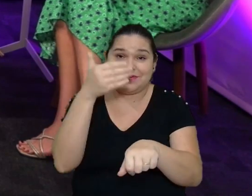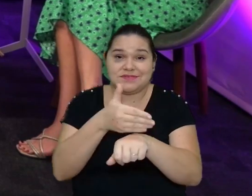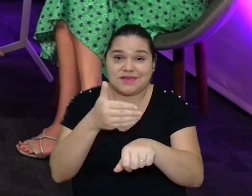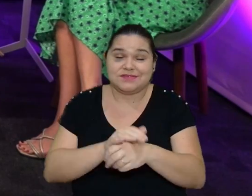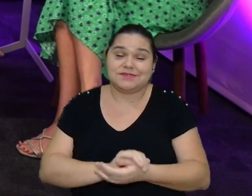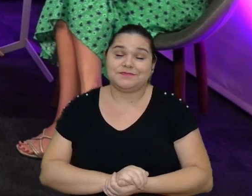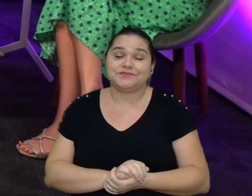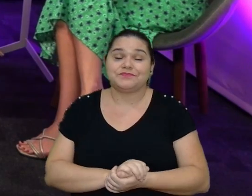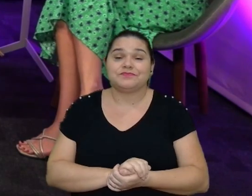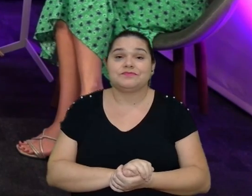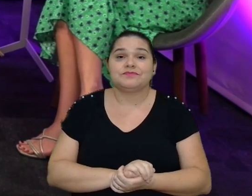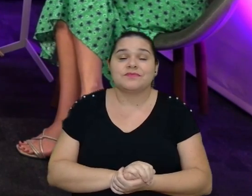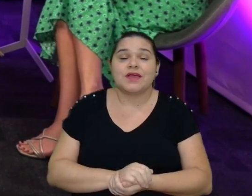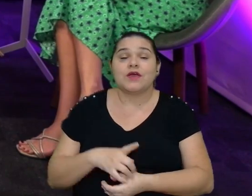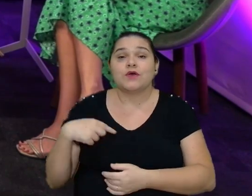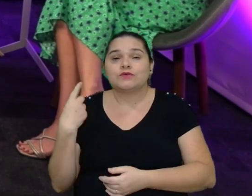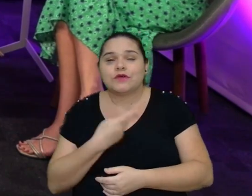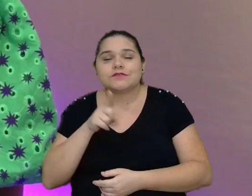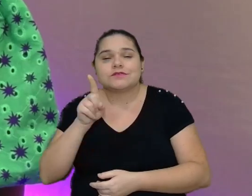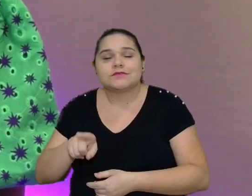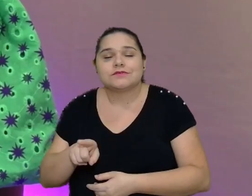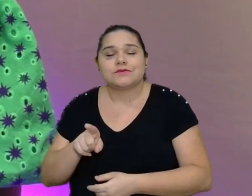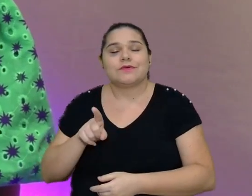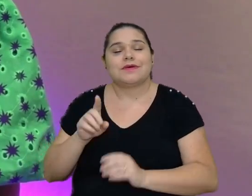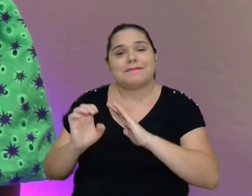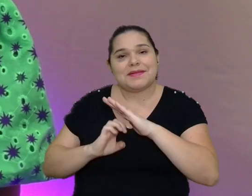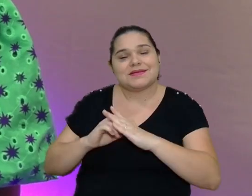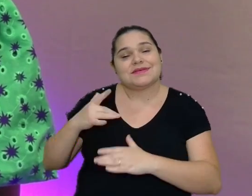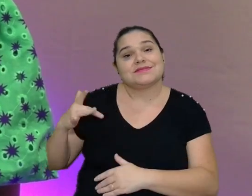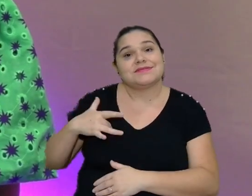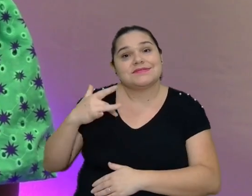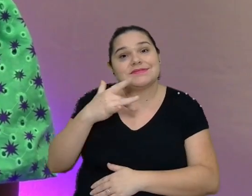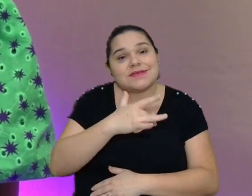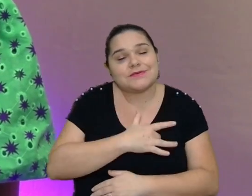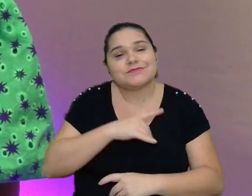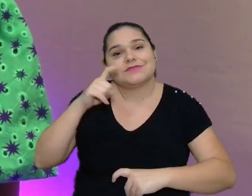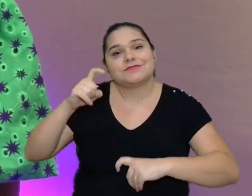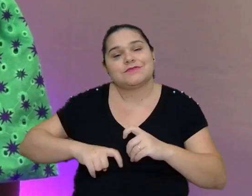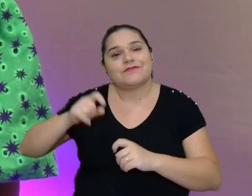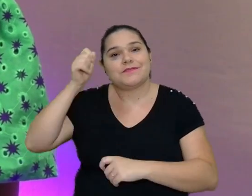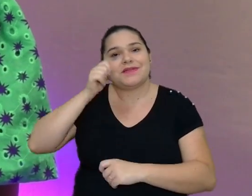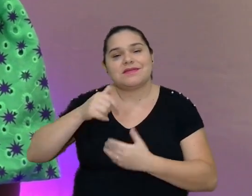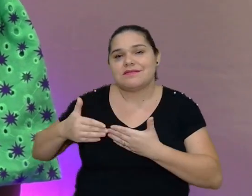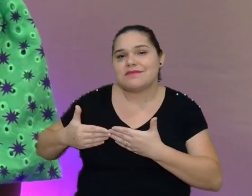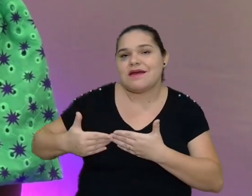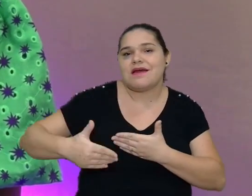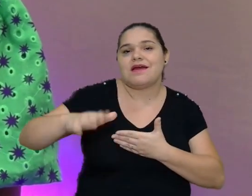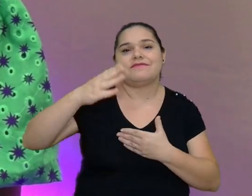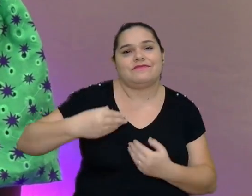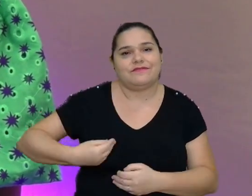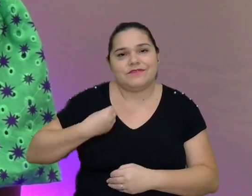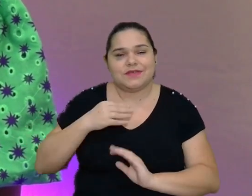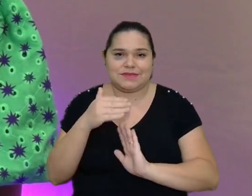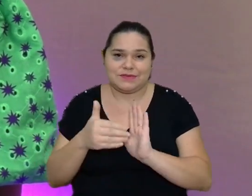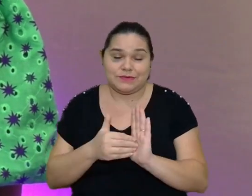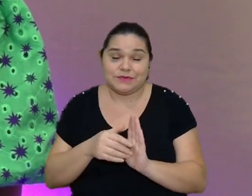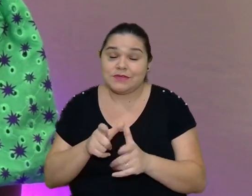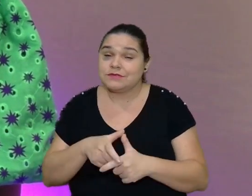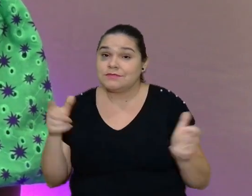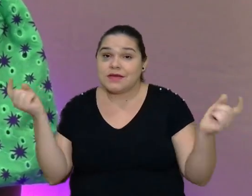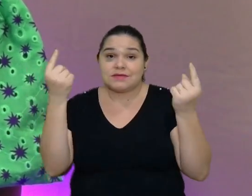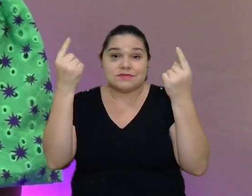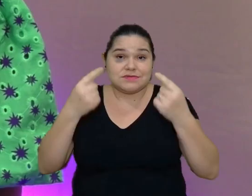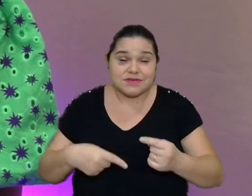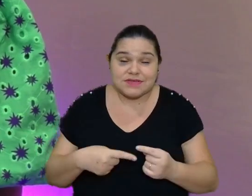saúde sexual feminina, que é um preventivo para essa mulher na jornada da vida dela. Então, o nosso maior desafio é